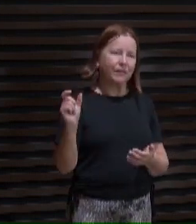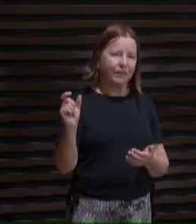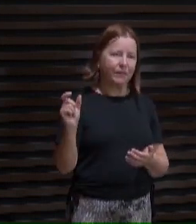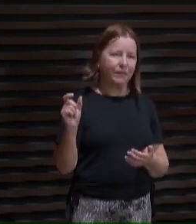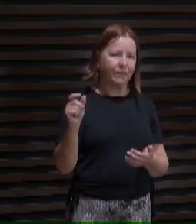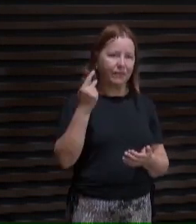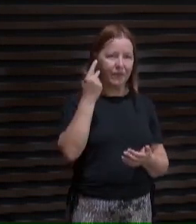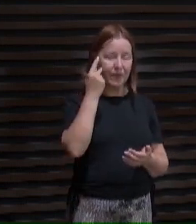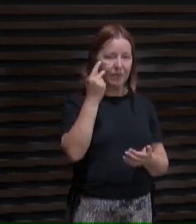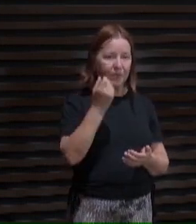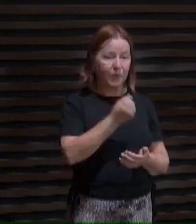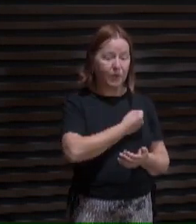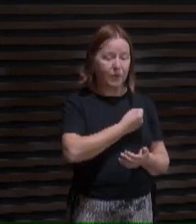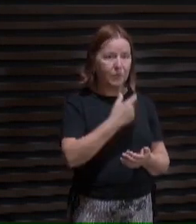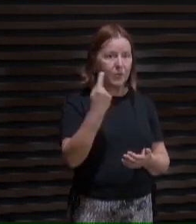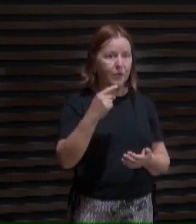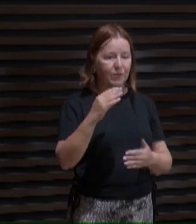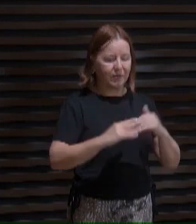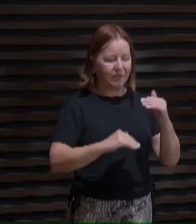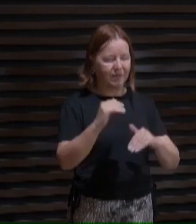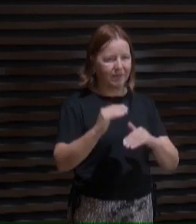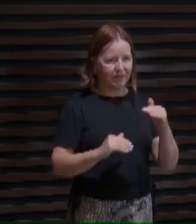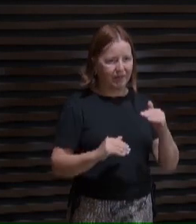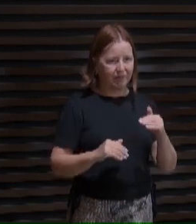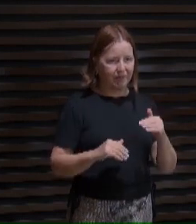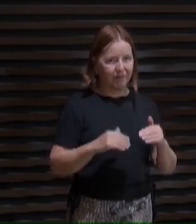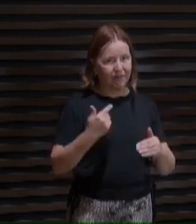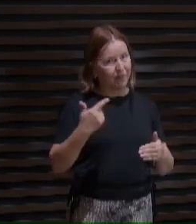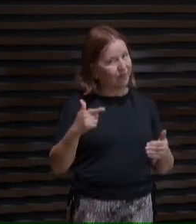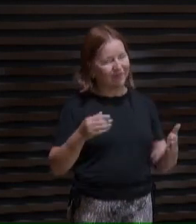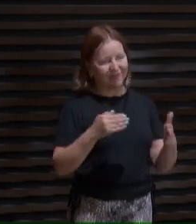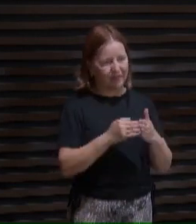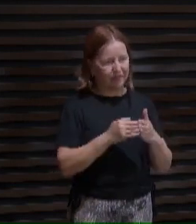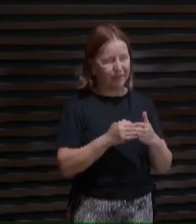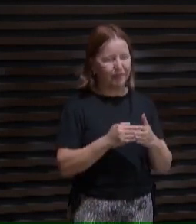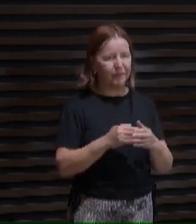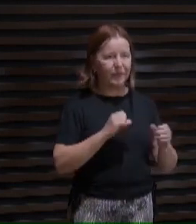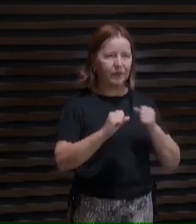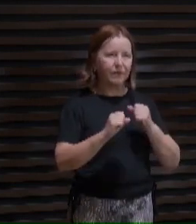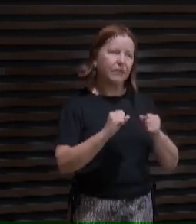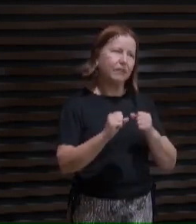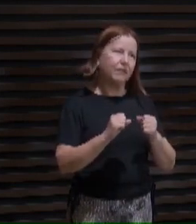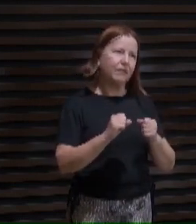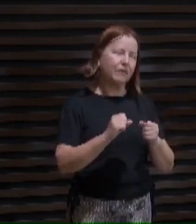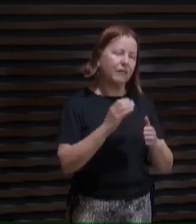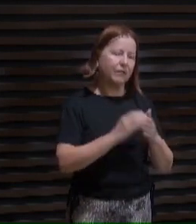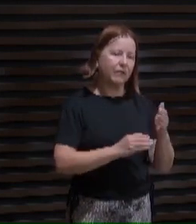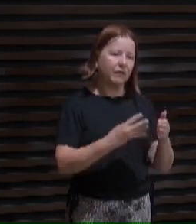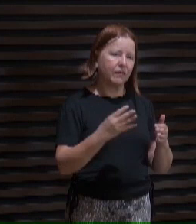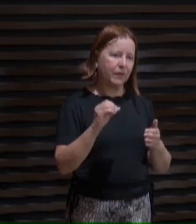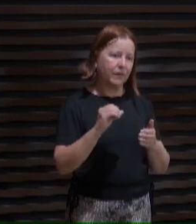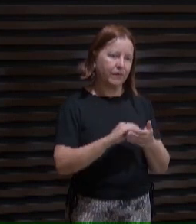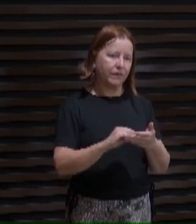para o número de suas obras. Não há limite. O Salmo 40, verso